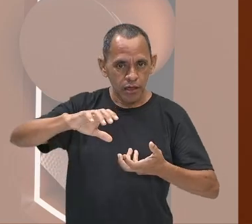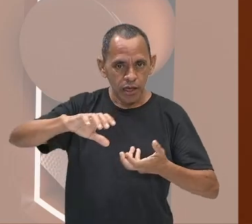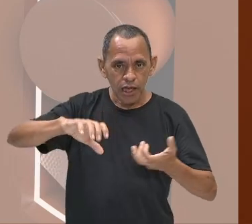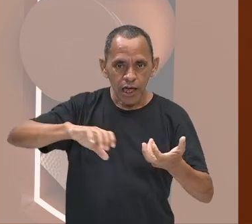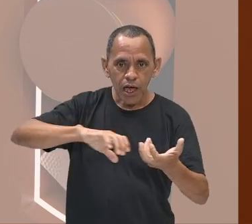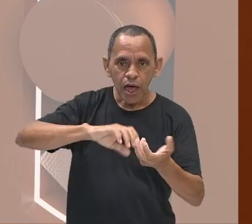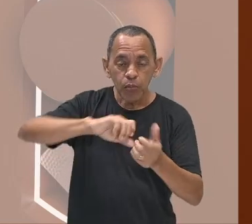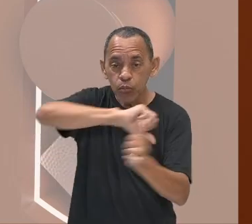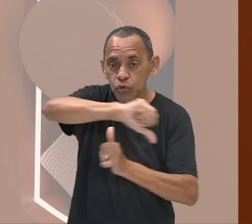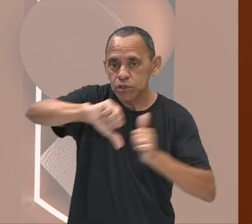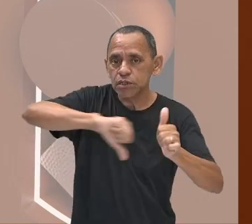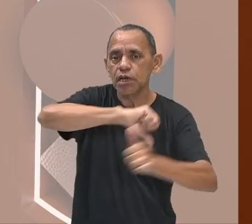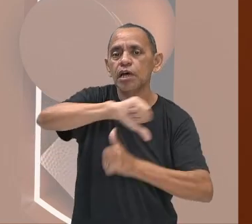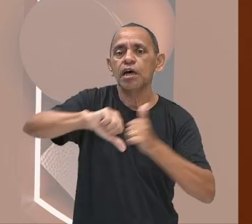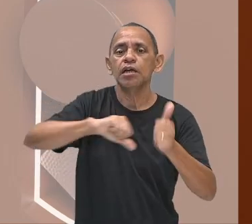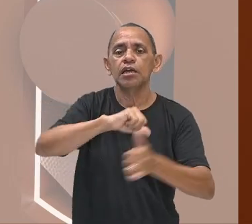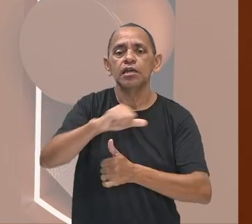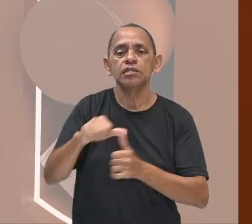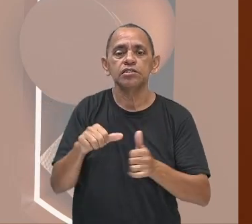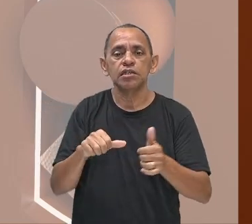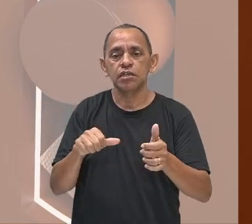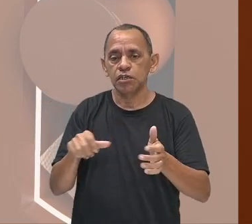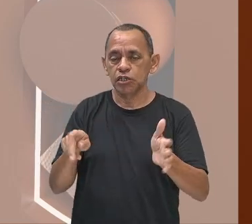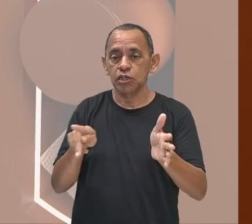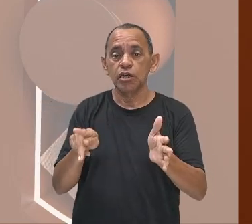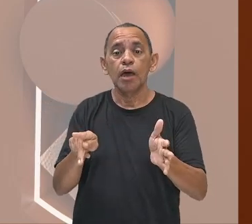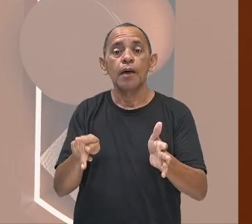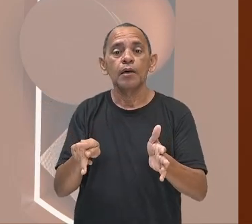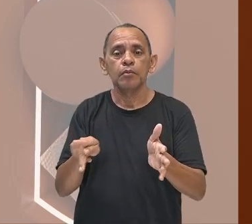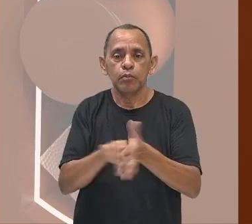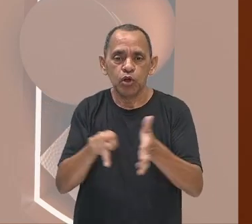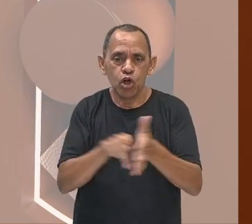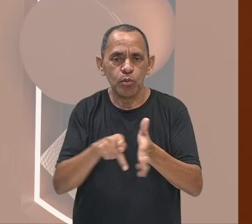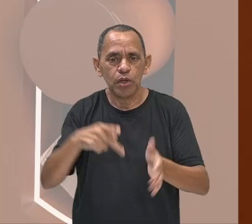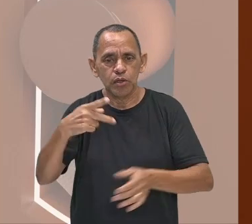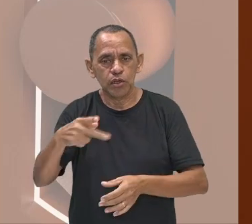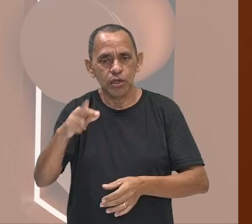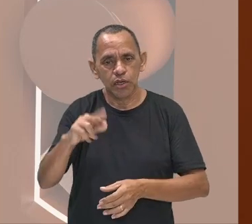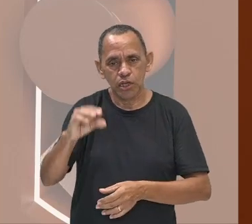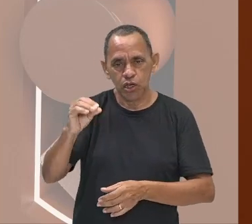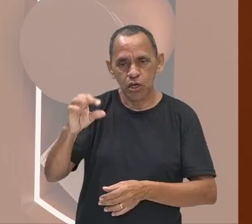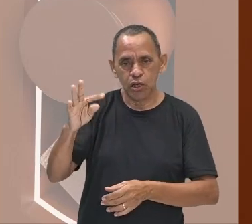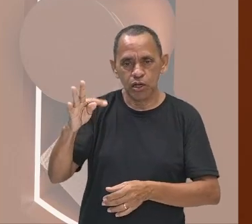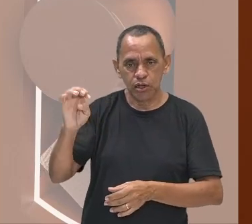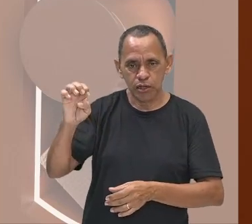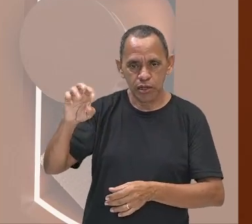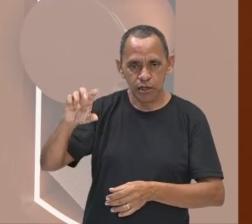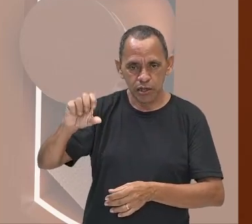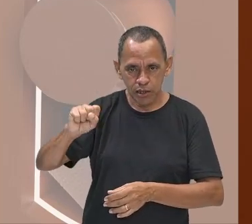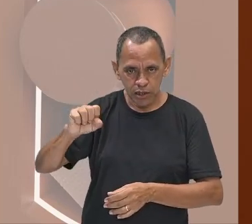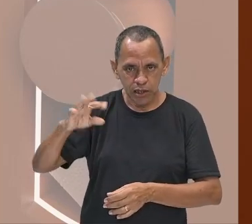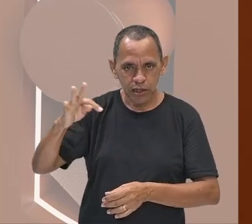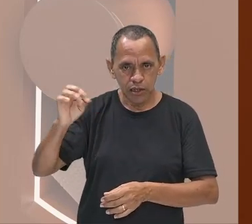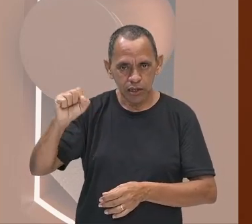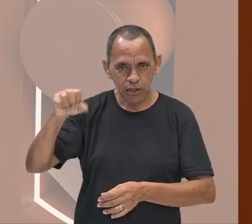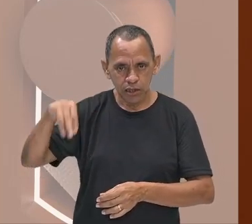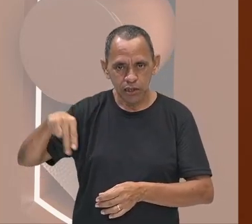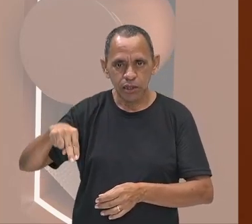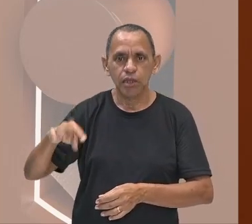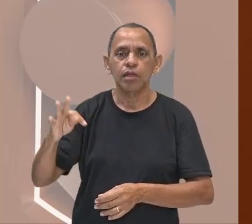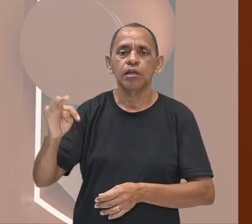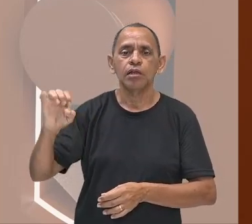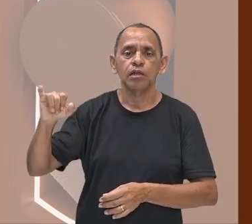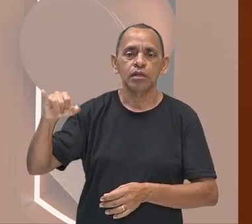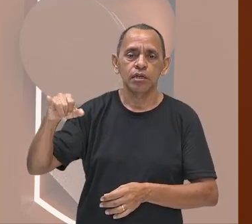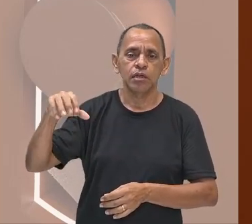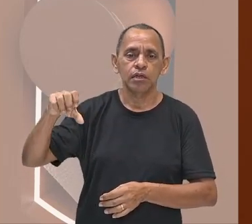catolicismo passa a ter ideias religiosas contrárias dentro do próprio cristianismo, na Inglaterra também essas práticas